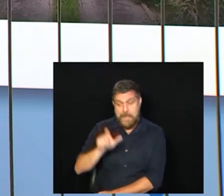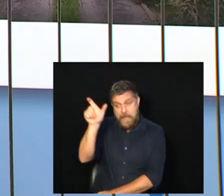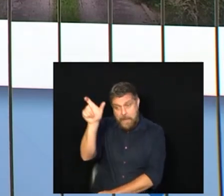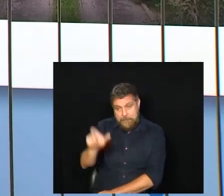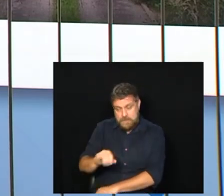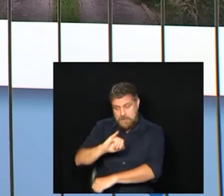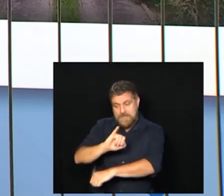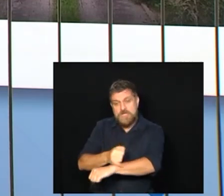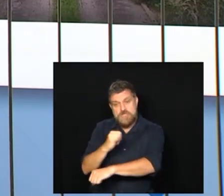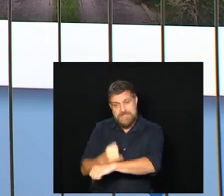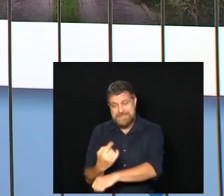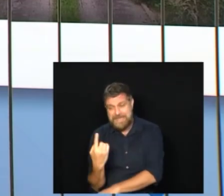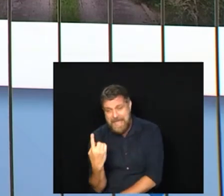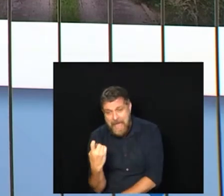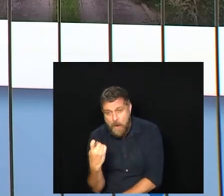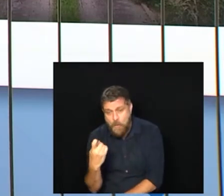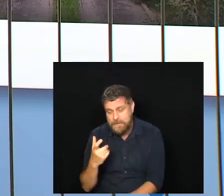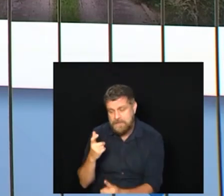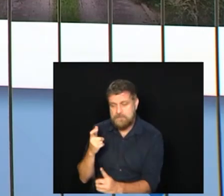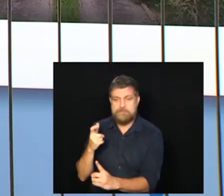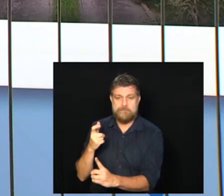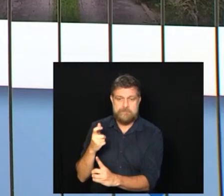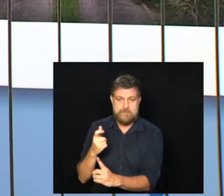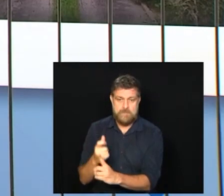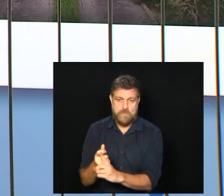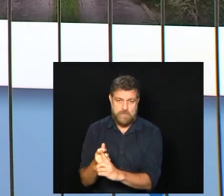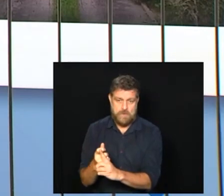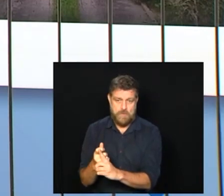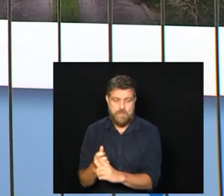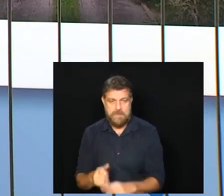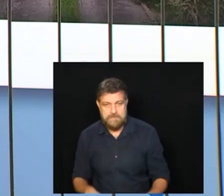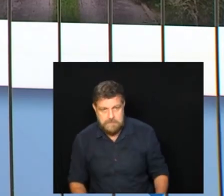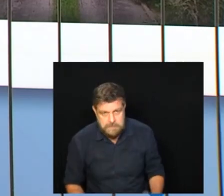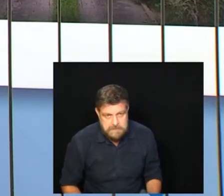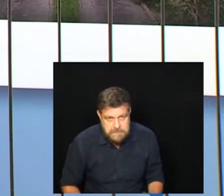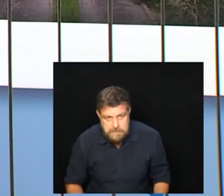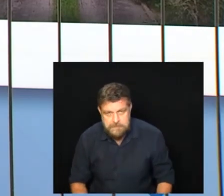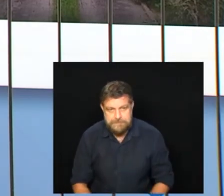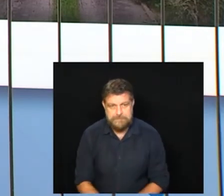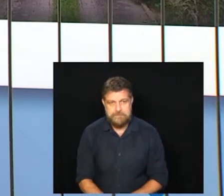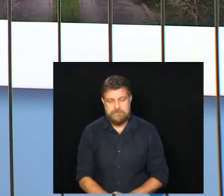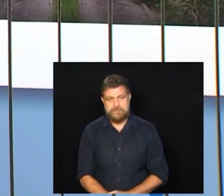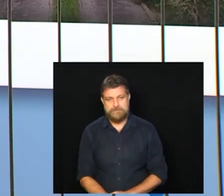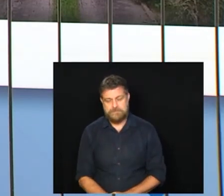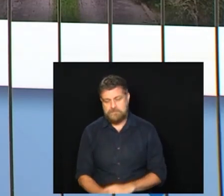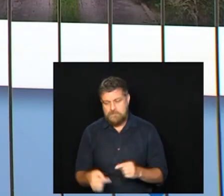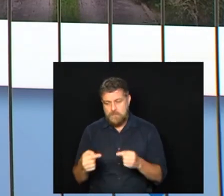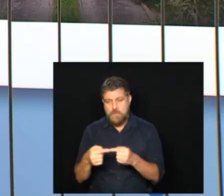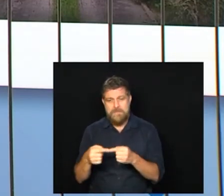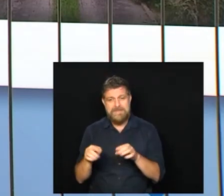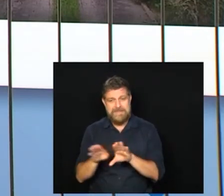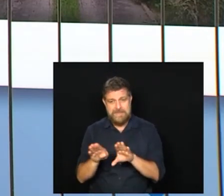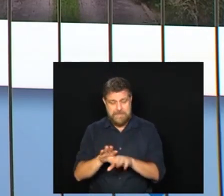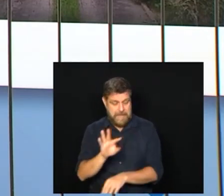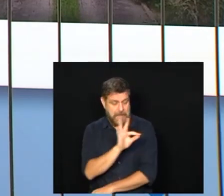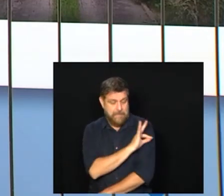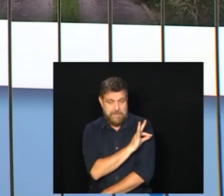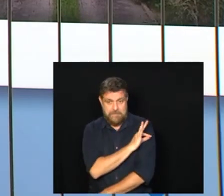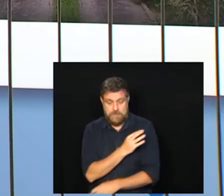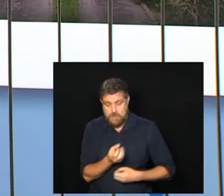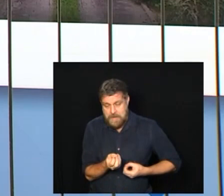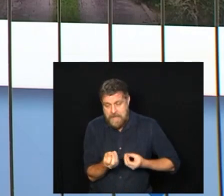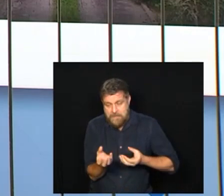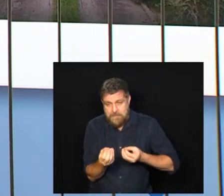a vacina da Janssen, esta que precisa apenas de 1 dose. E de acordo ainda com a prefeitura,